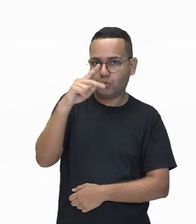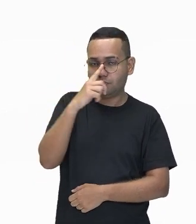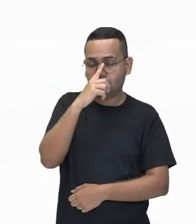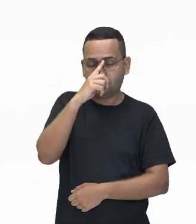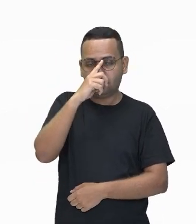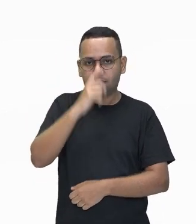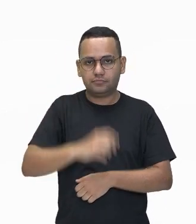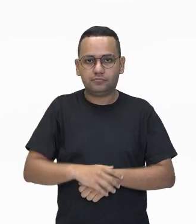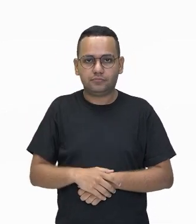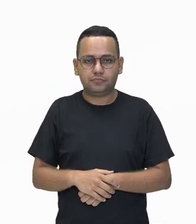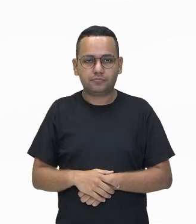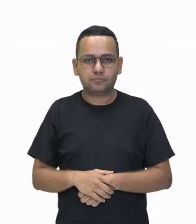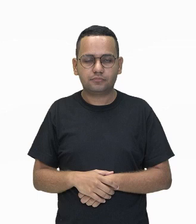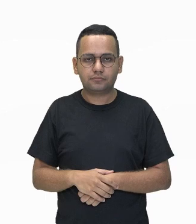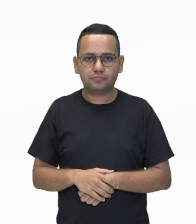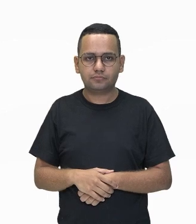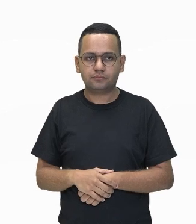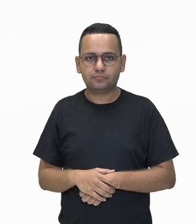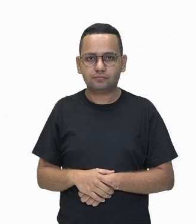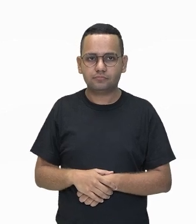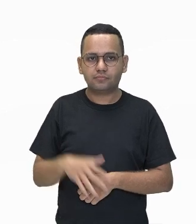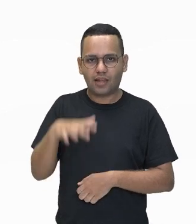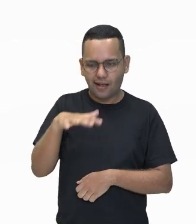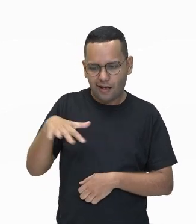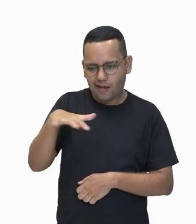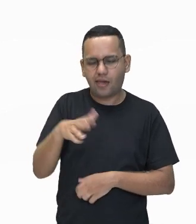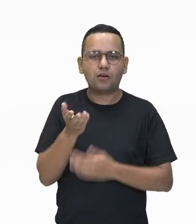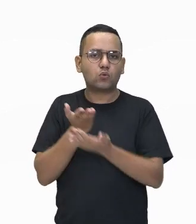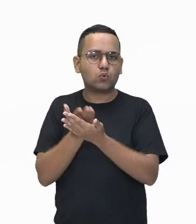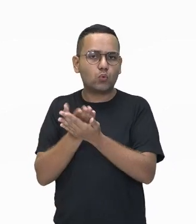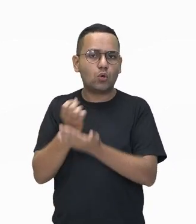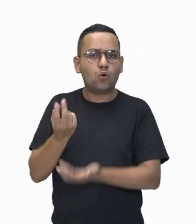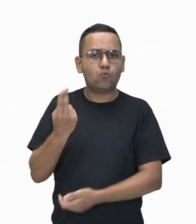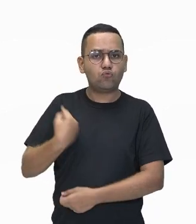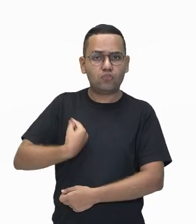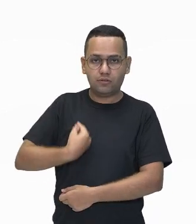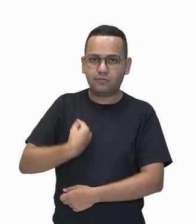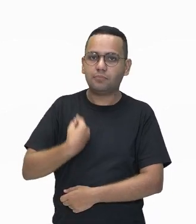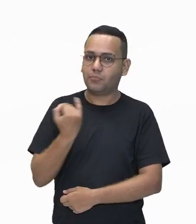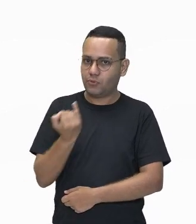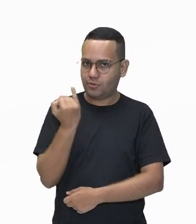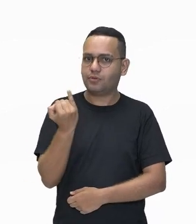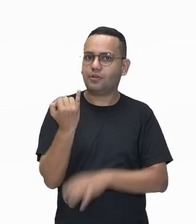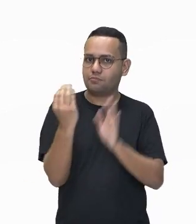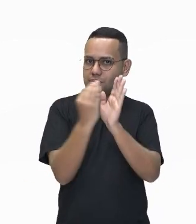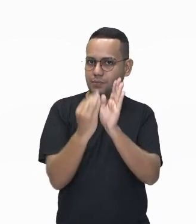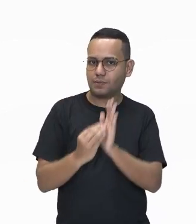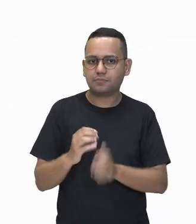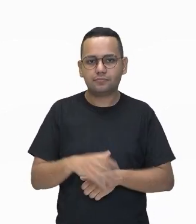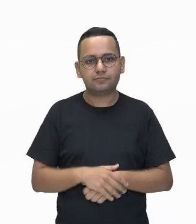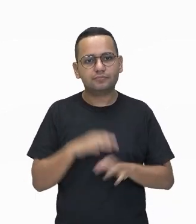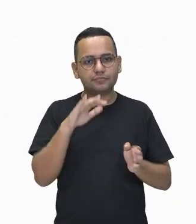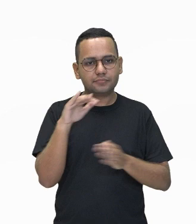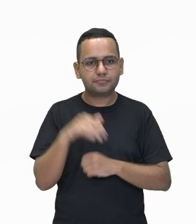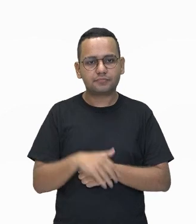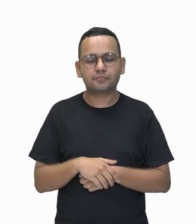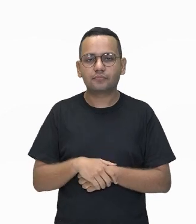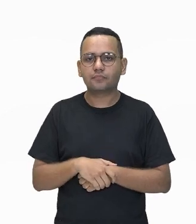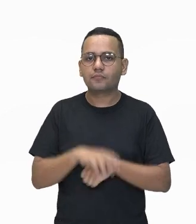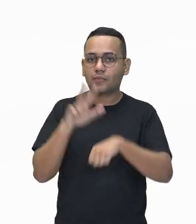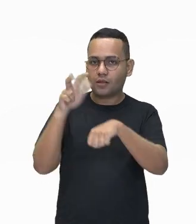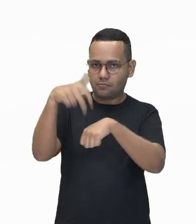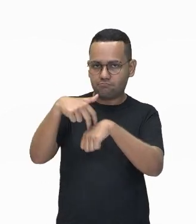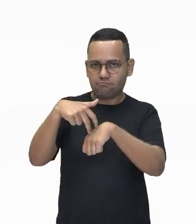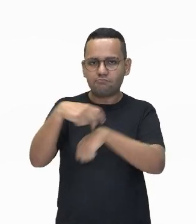local onde você está estudando, do local onde você vive, tá? Então, olha só, Protagonistas sabem